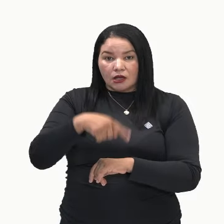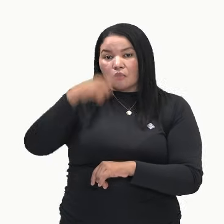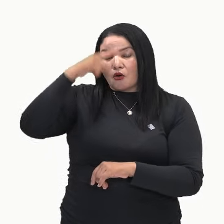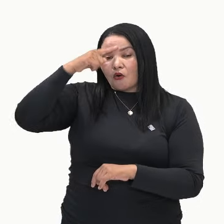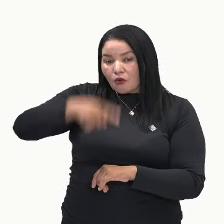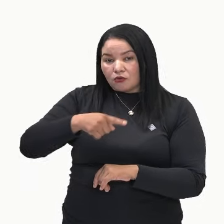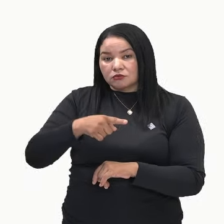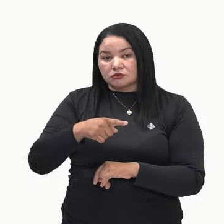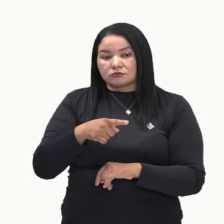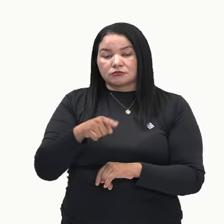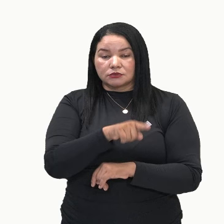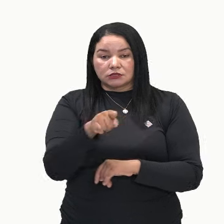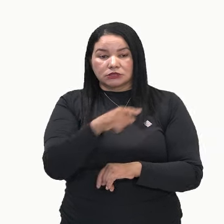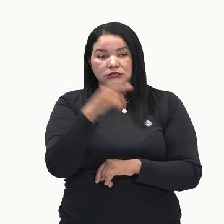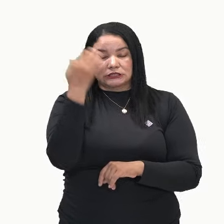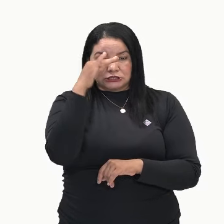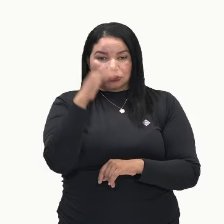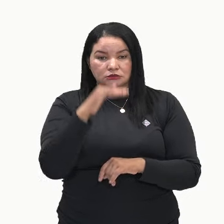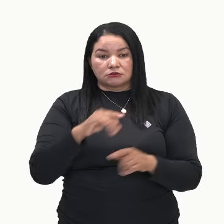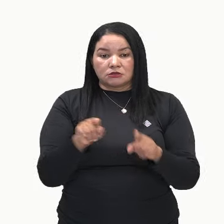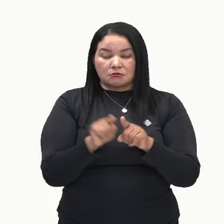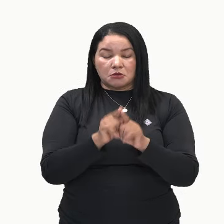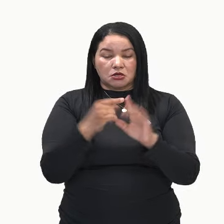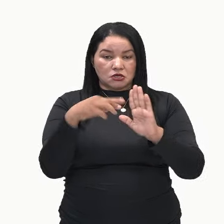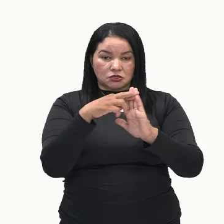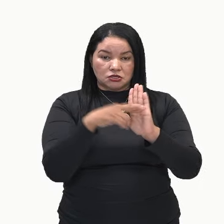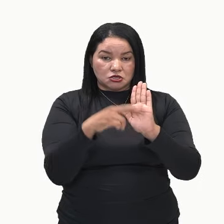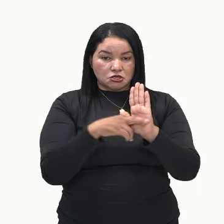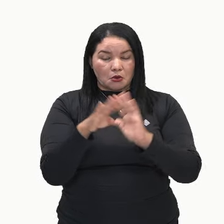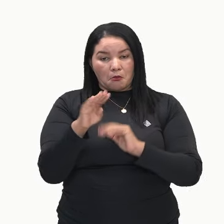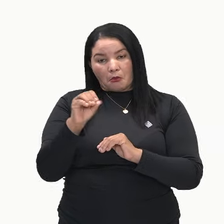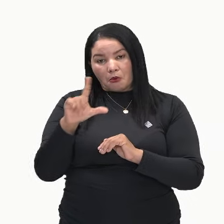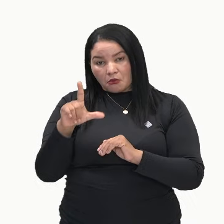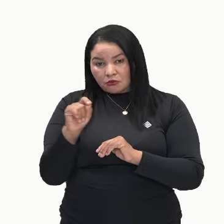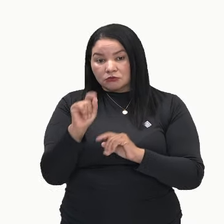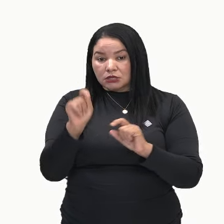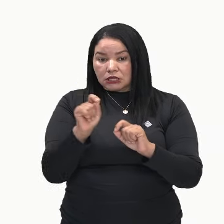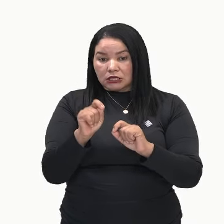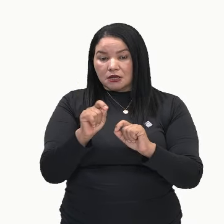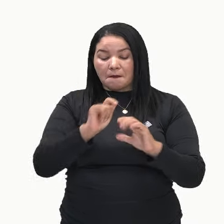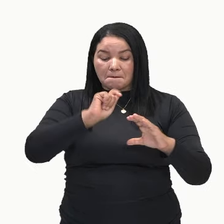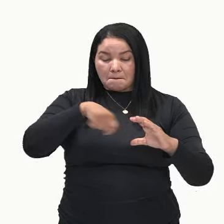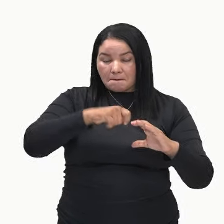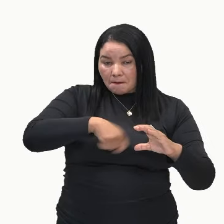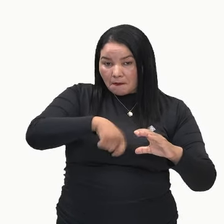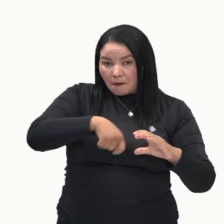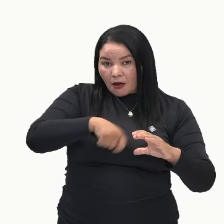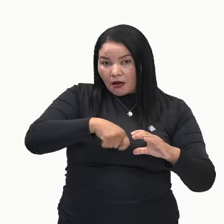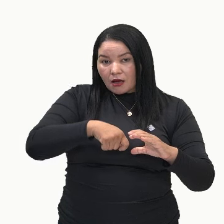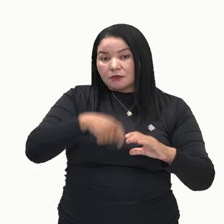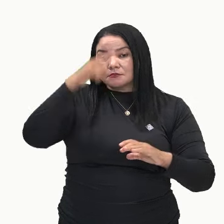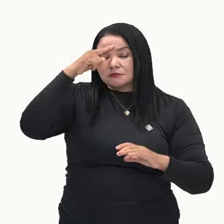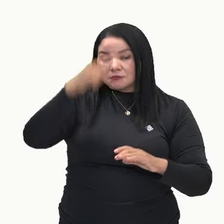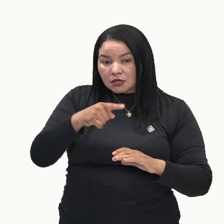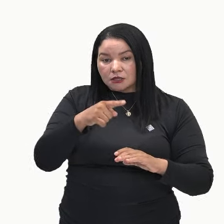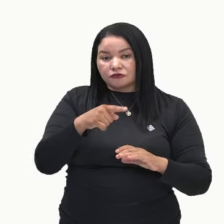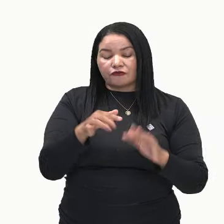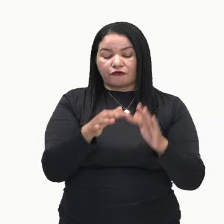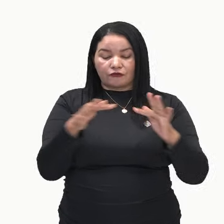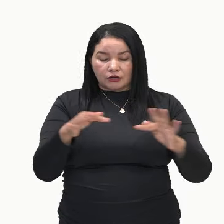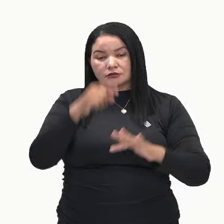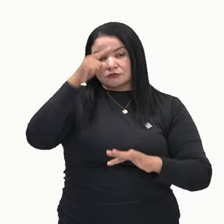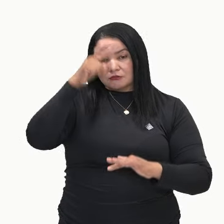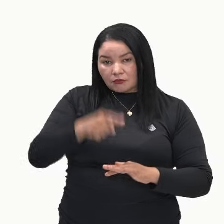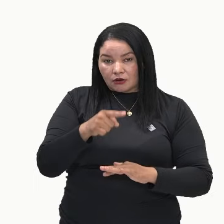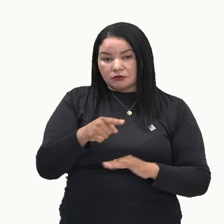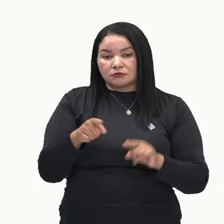um pedido. Ou então, numa receita de bolo, bata a massa. Então, a gente tem as frases imperativas que